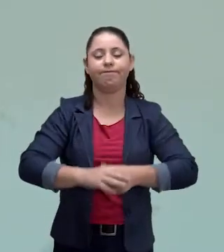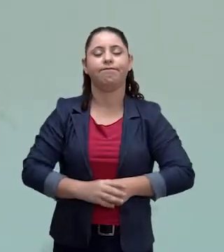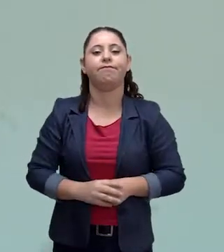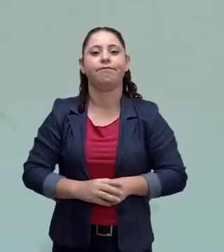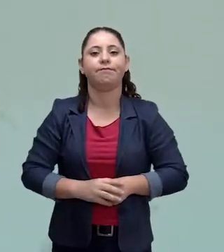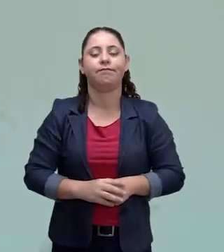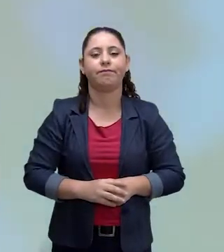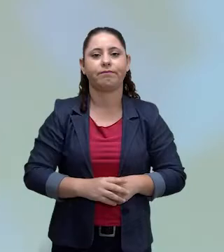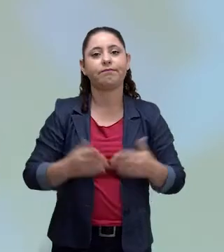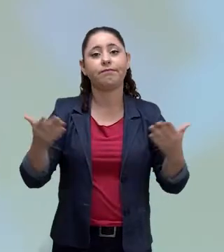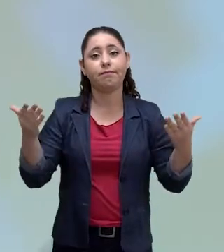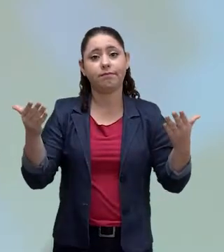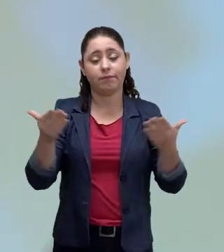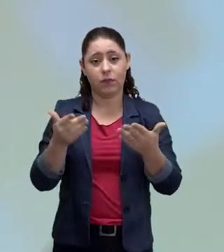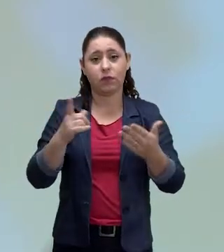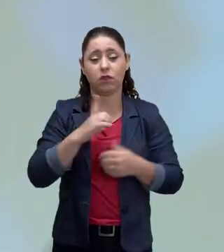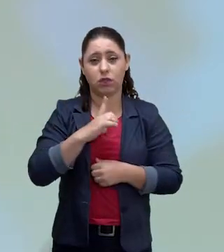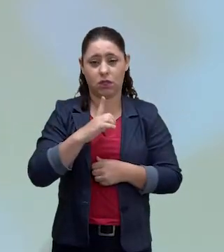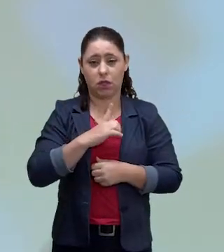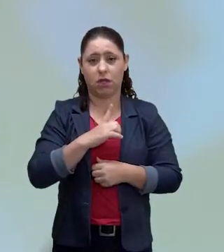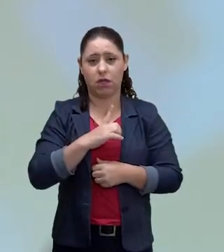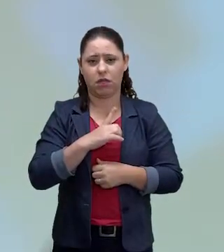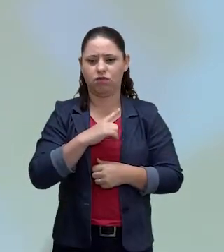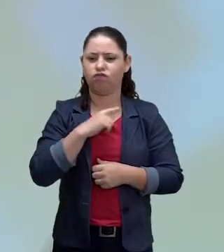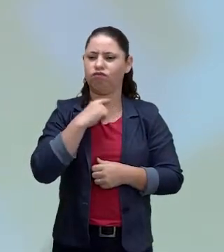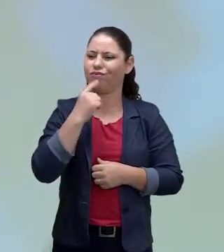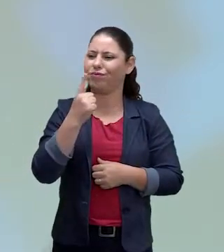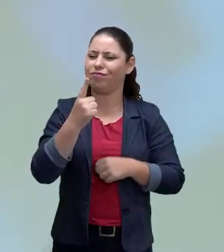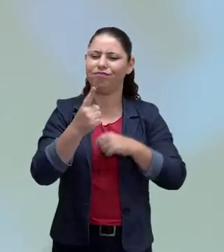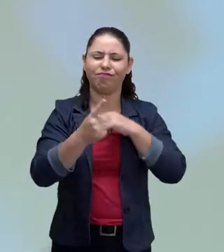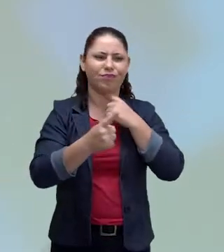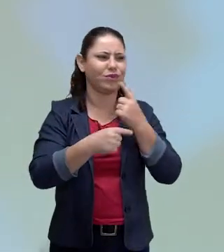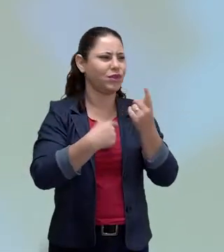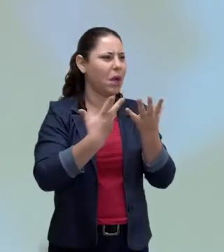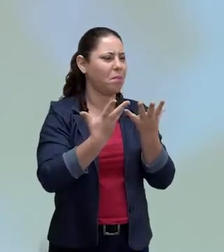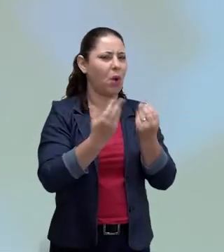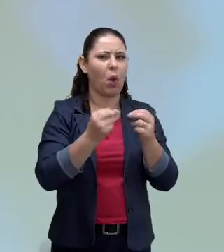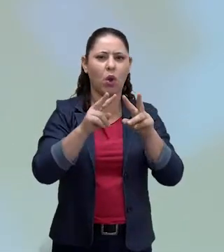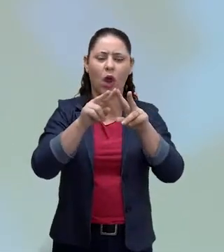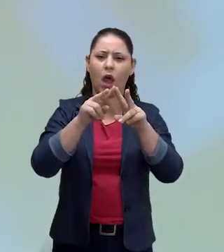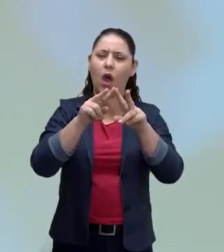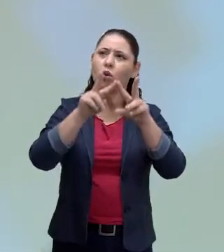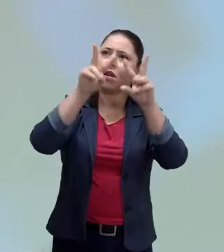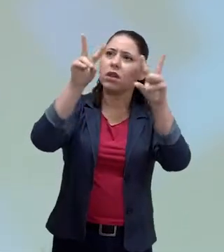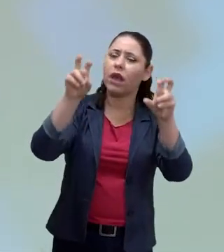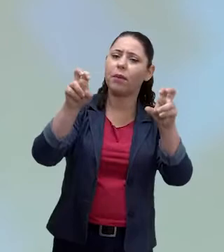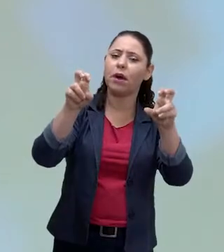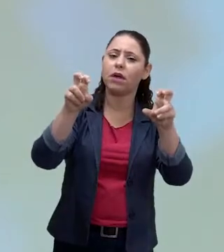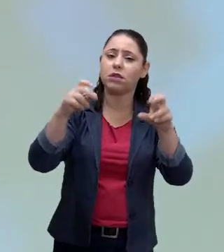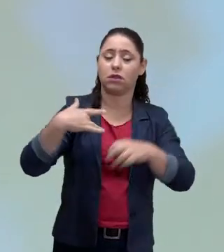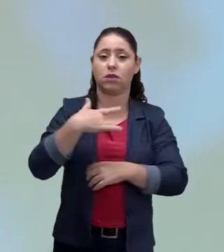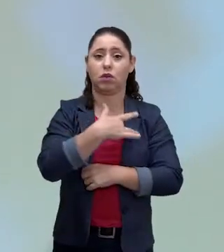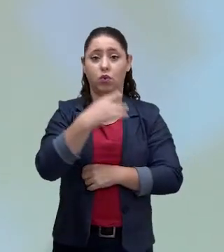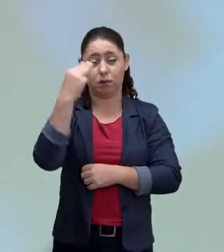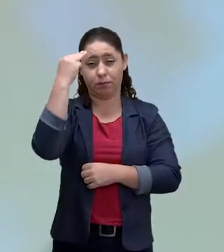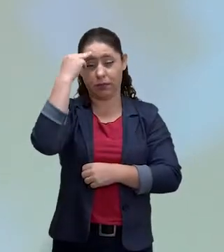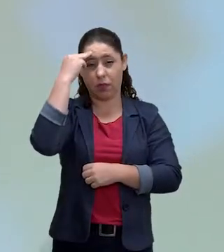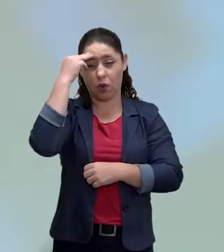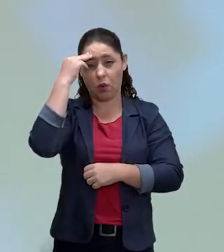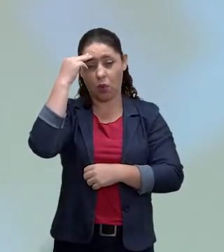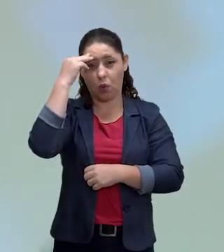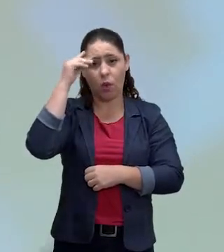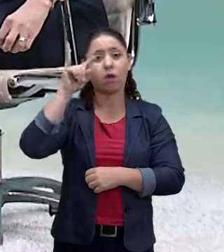família. Hoje, nós temos diversas dúvidas, principalmente quando o assunto é saúde mental. E a nossa